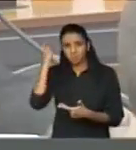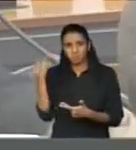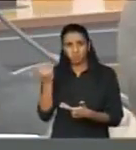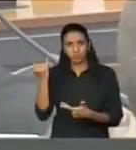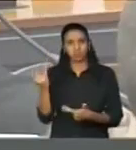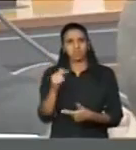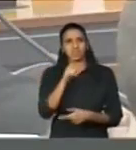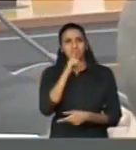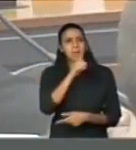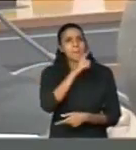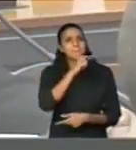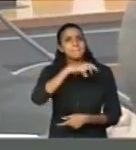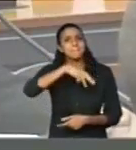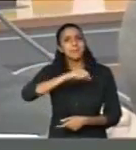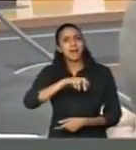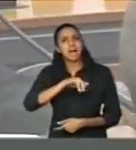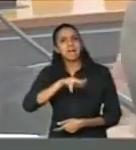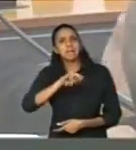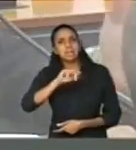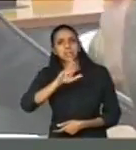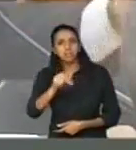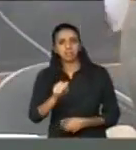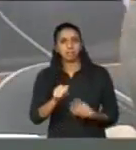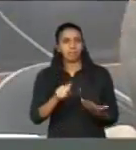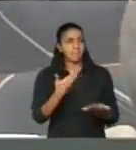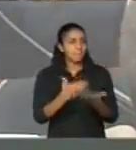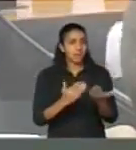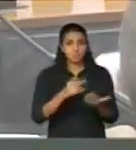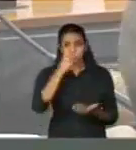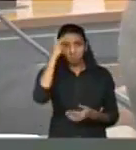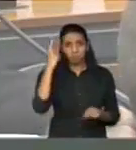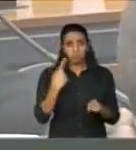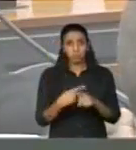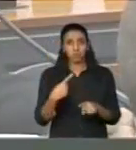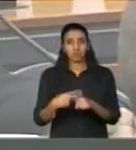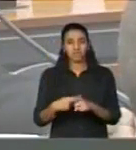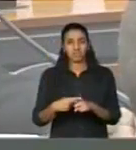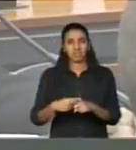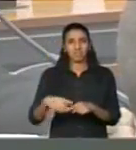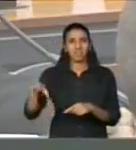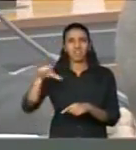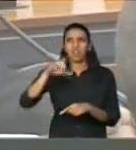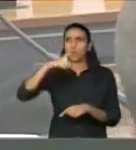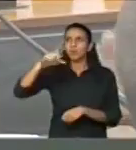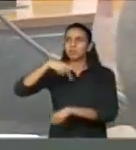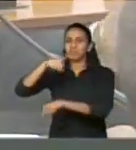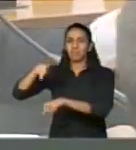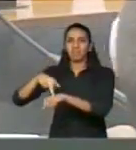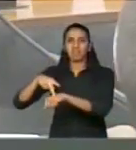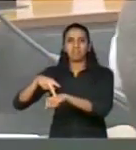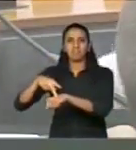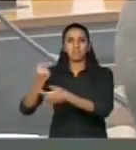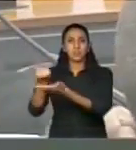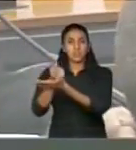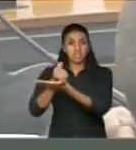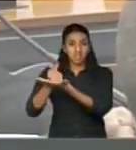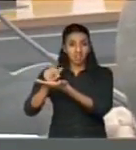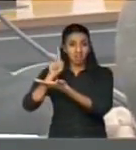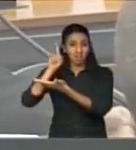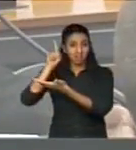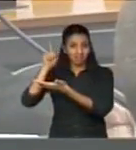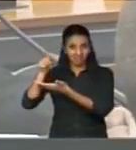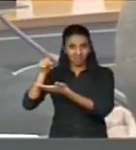Marinha tem perdido pessoas, porque o mercado lá fora busca pessoas inteligentes e os salários, como não são